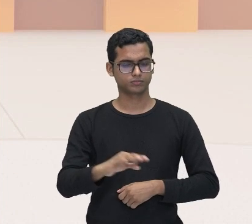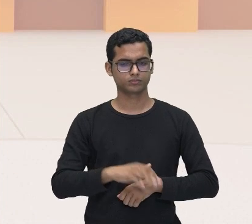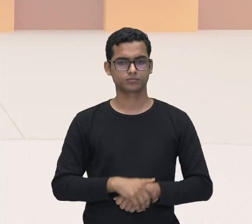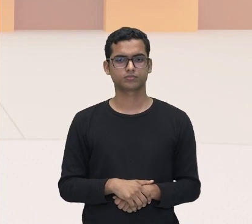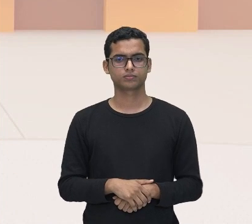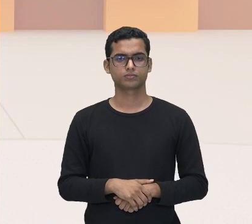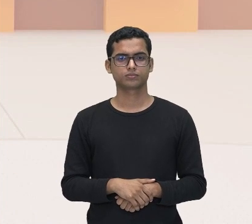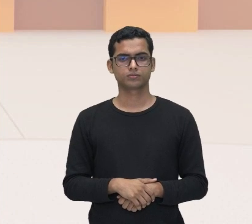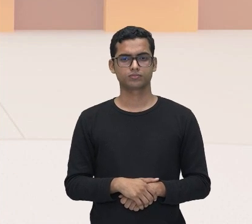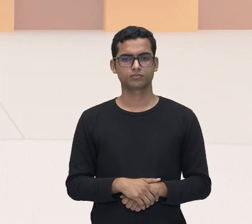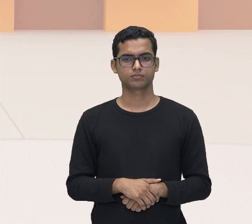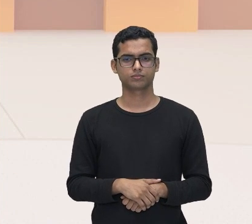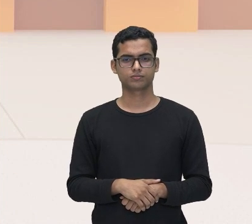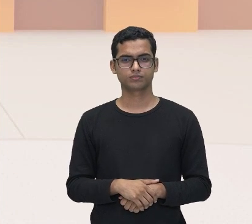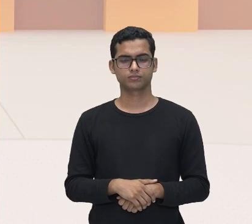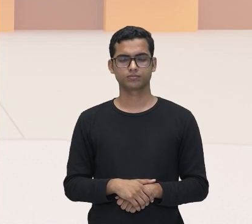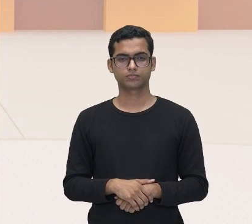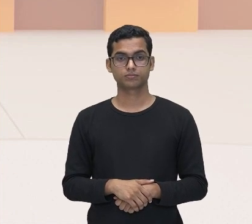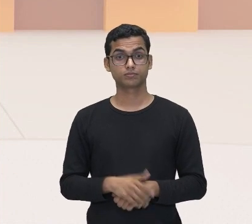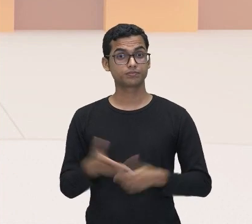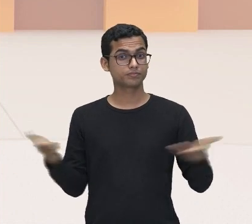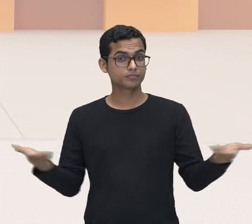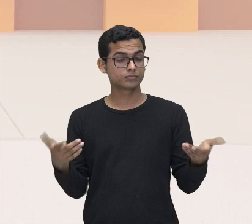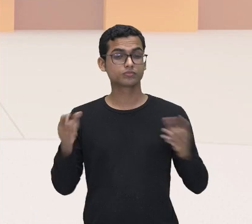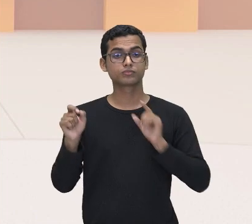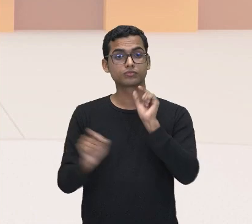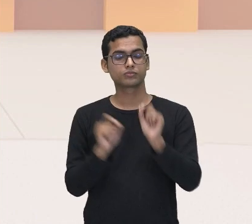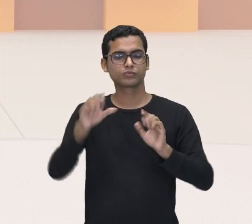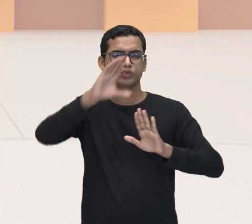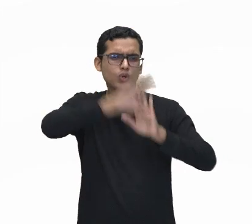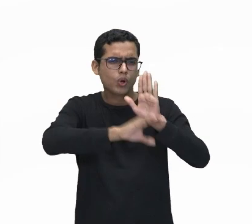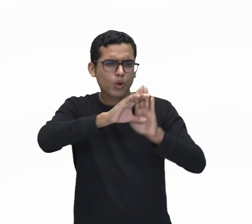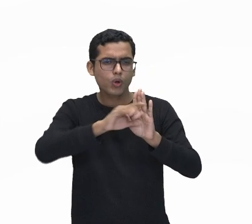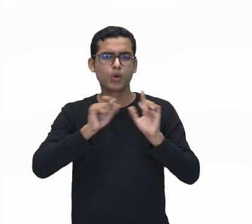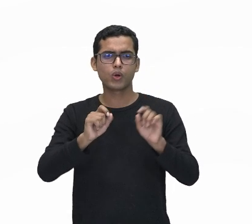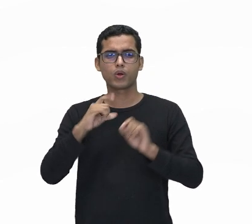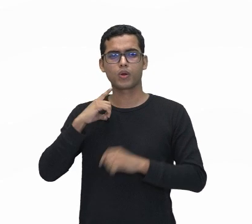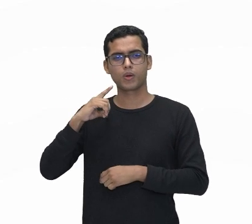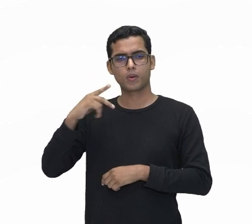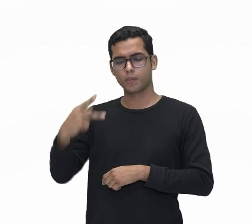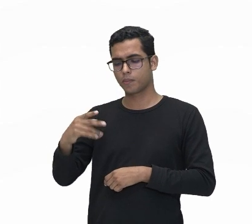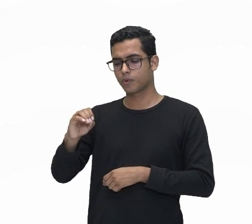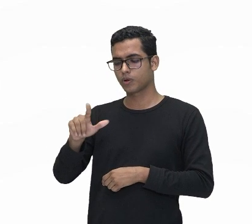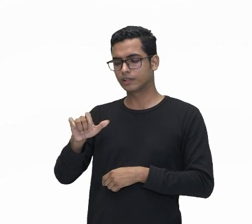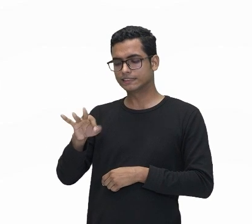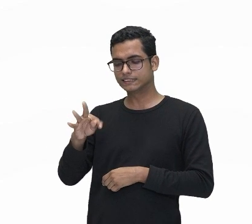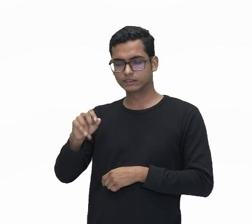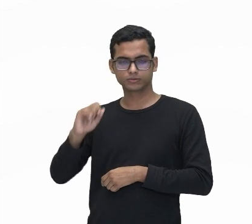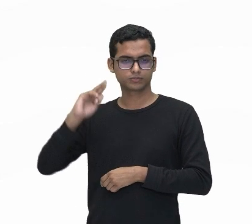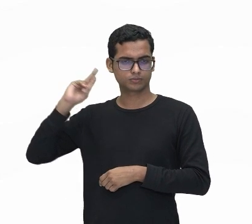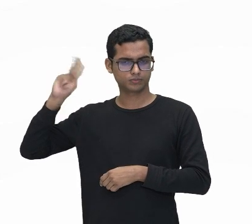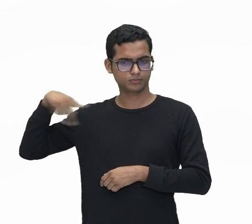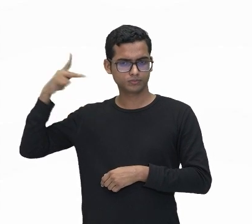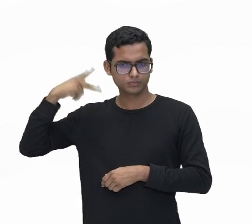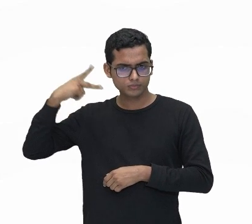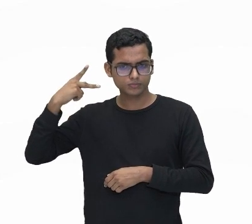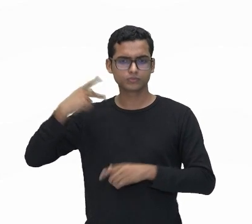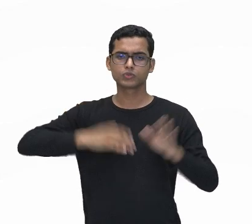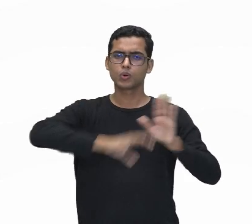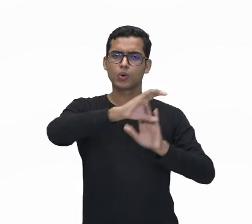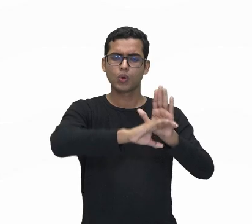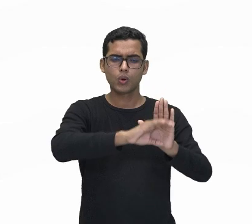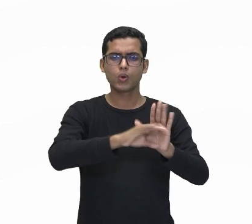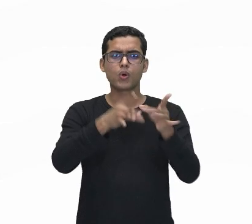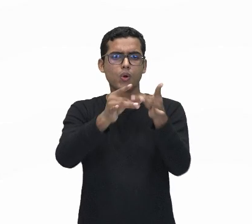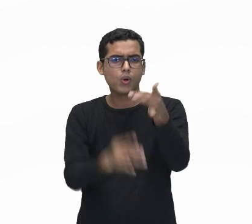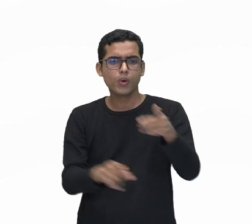E aí nós vamos agora trabalhar um conceito chamado da política, né? A política. O termo